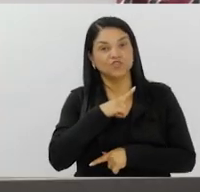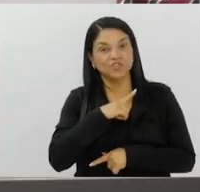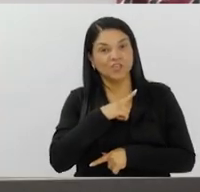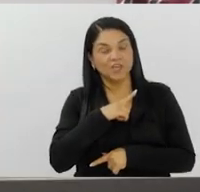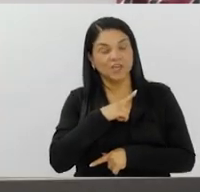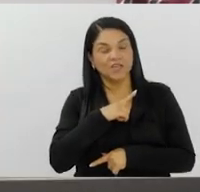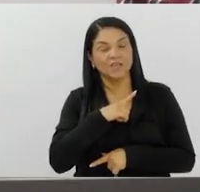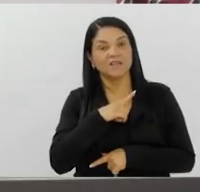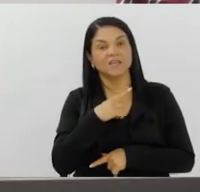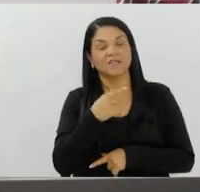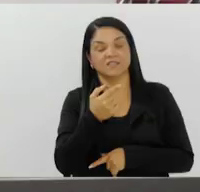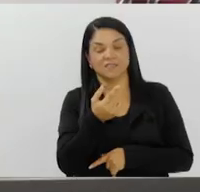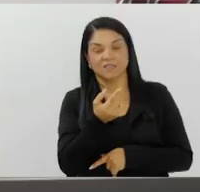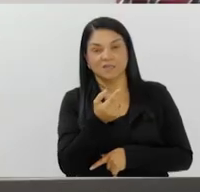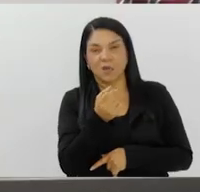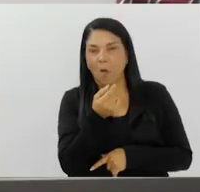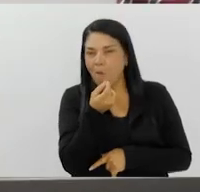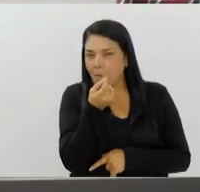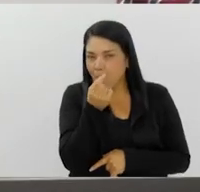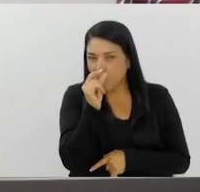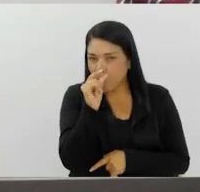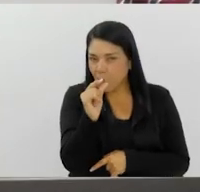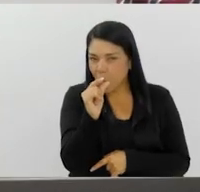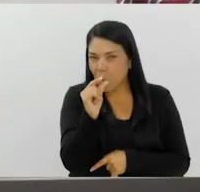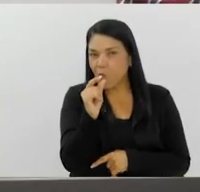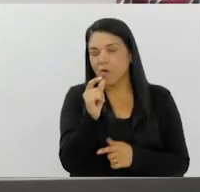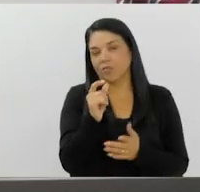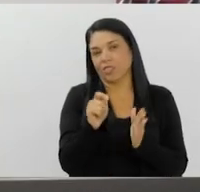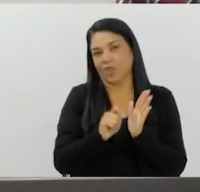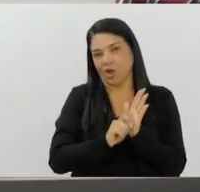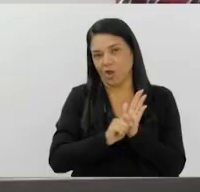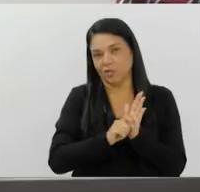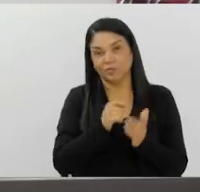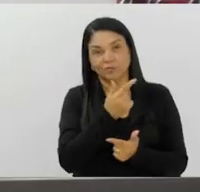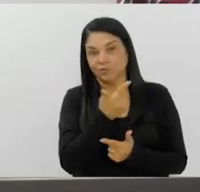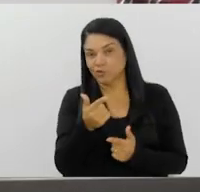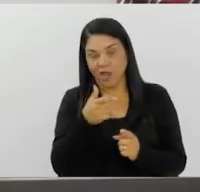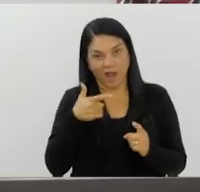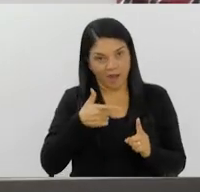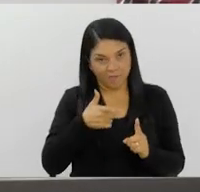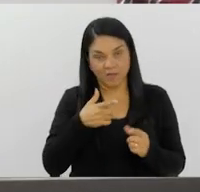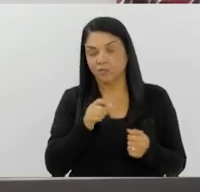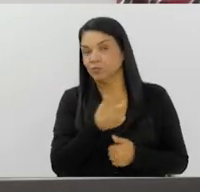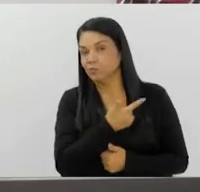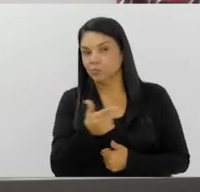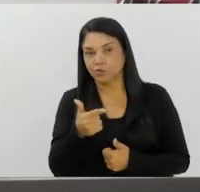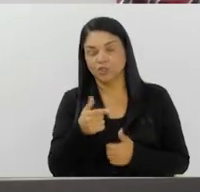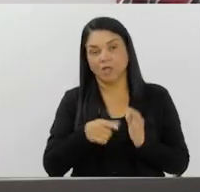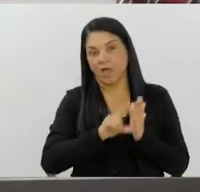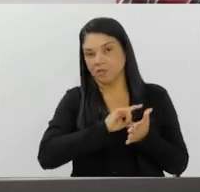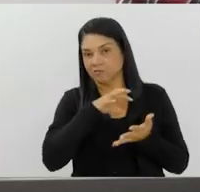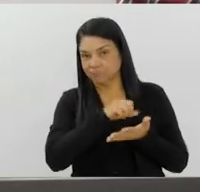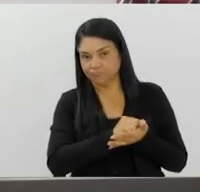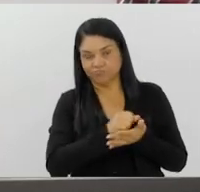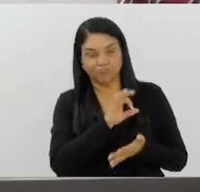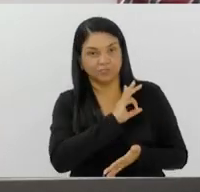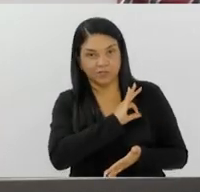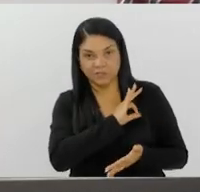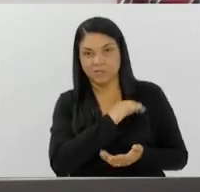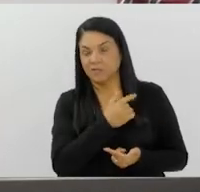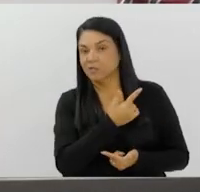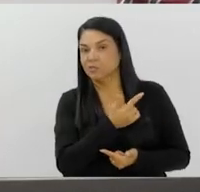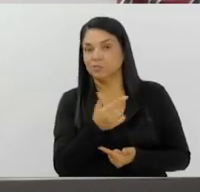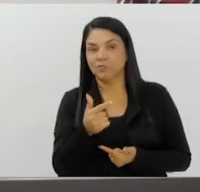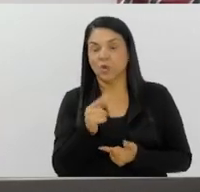traficante pequena quantidade não tinha arma não tinha balança não tinha antecedência o